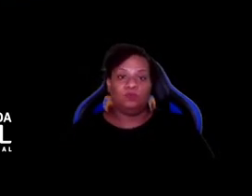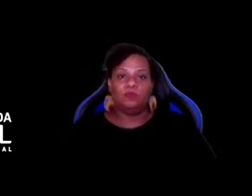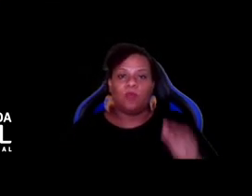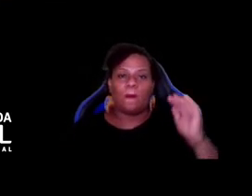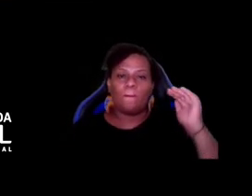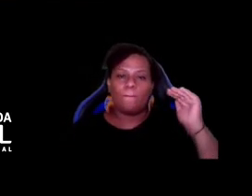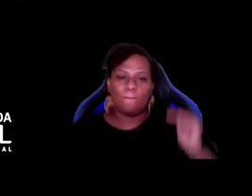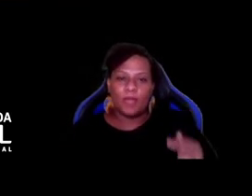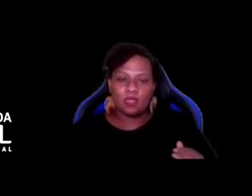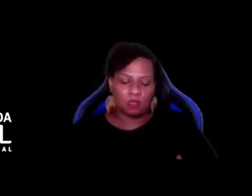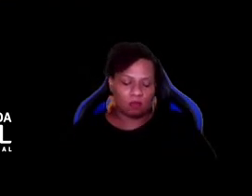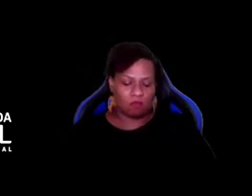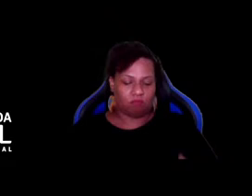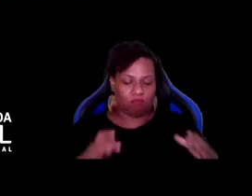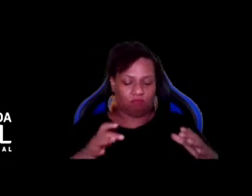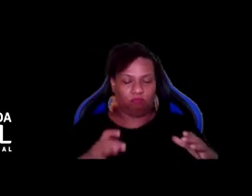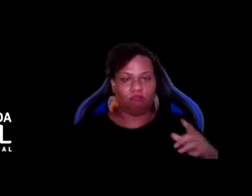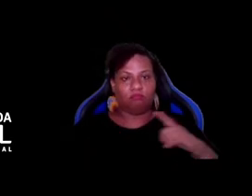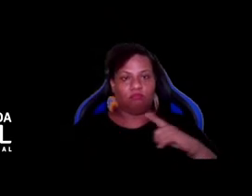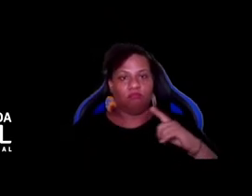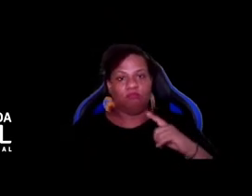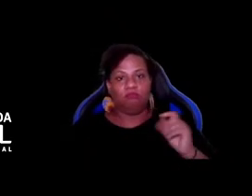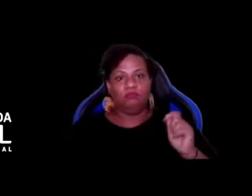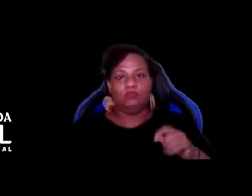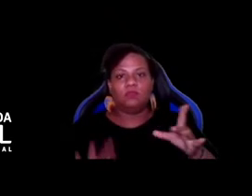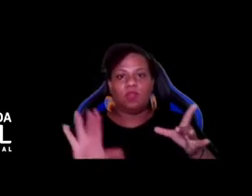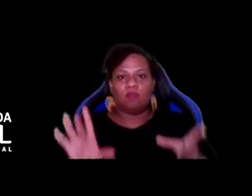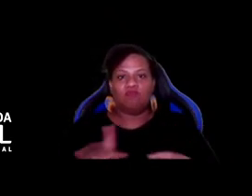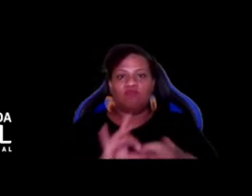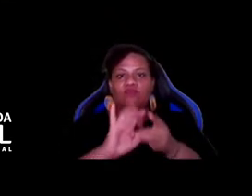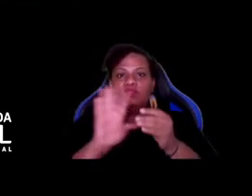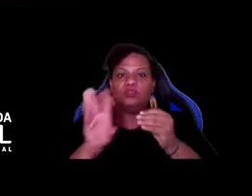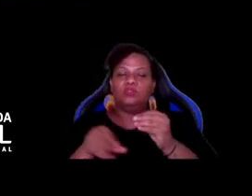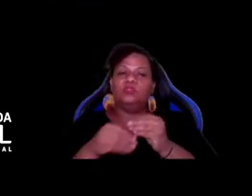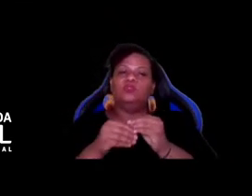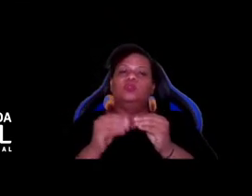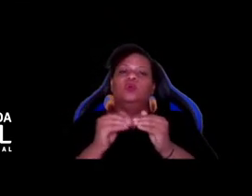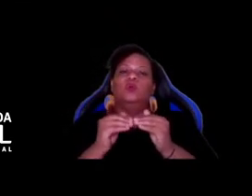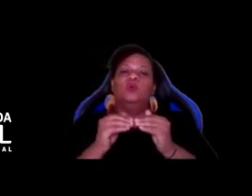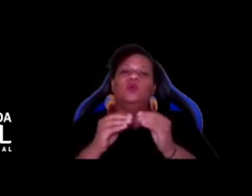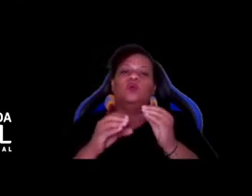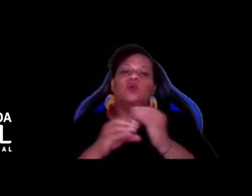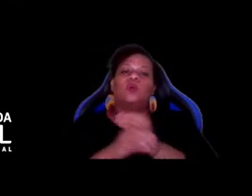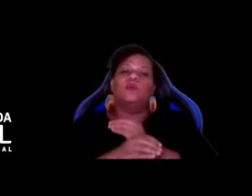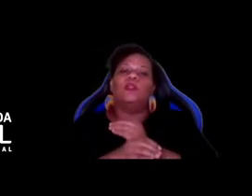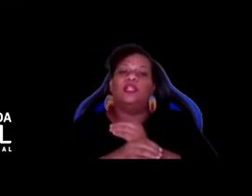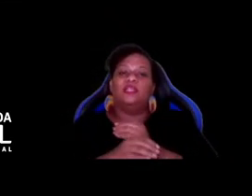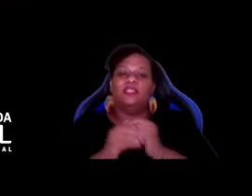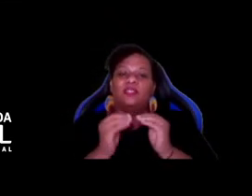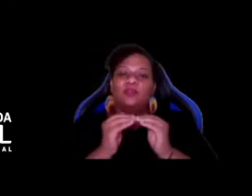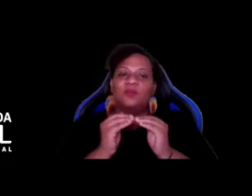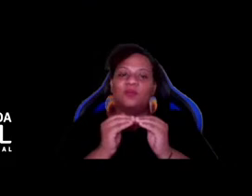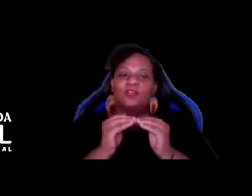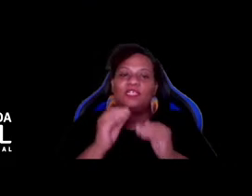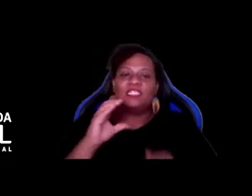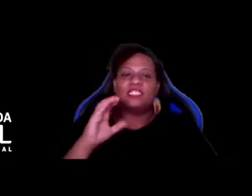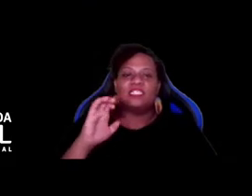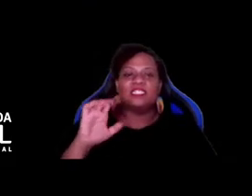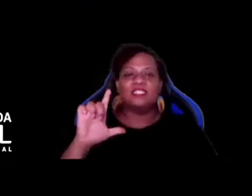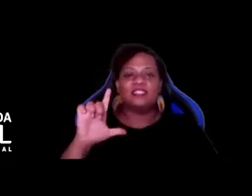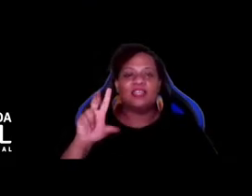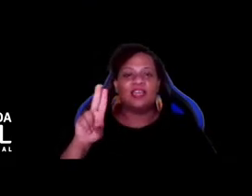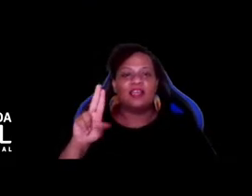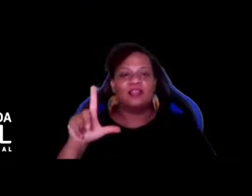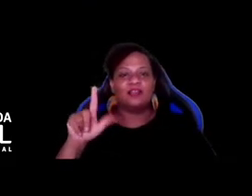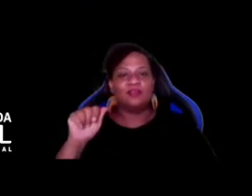menor, que fazia o preenchimento, né, das células que são